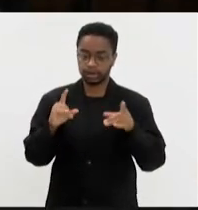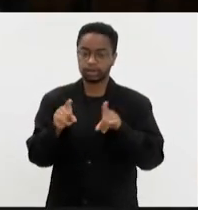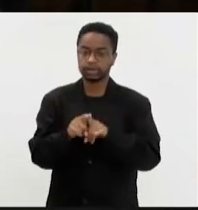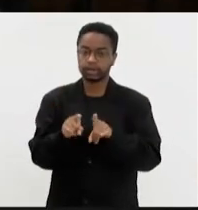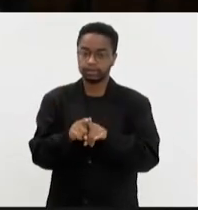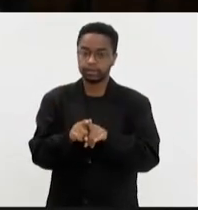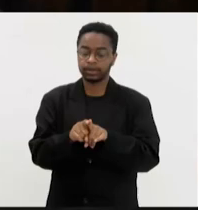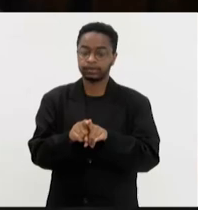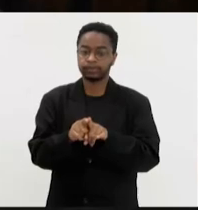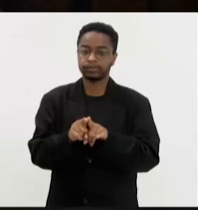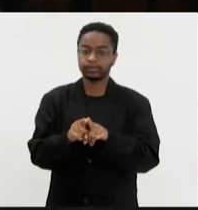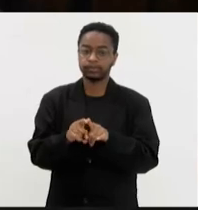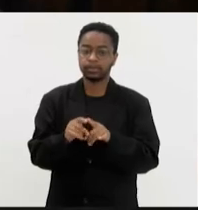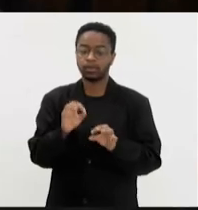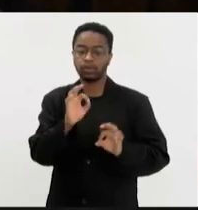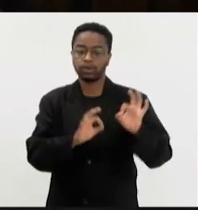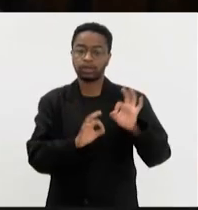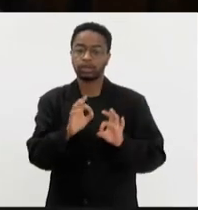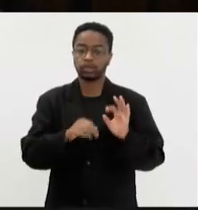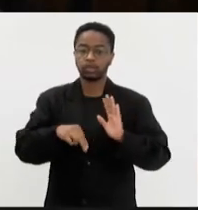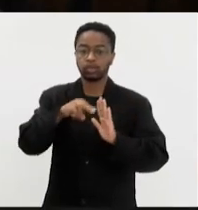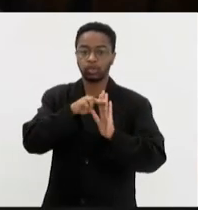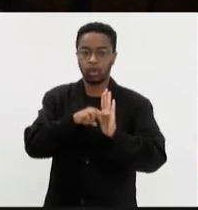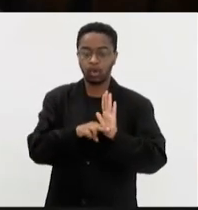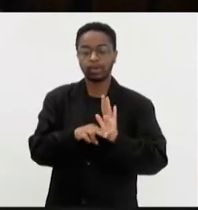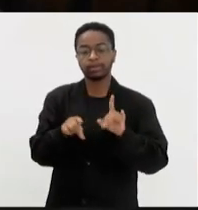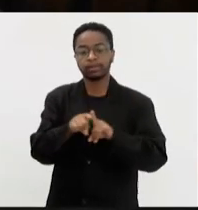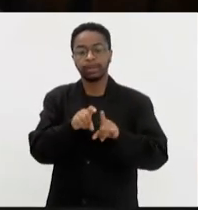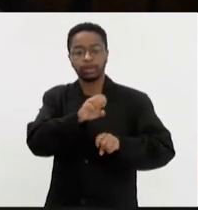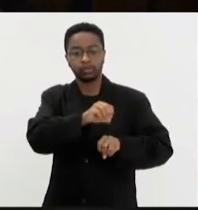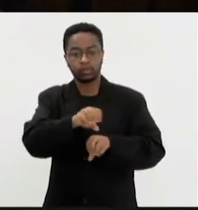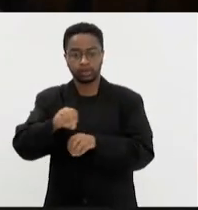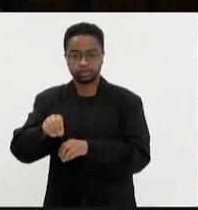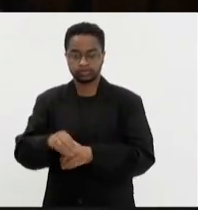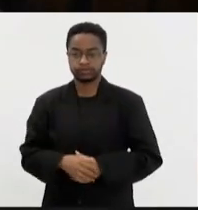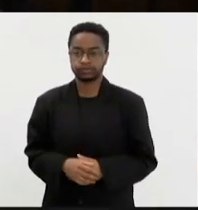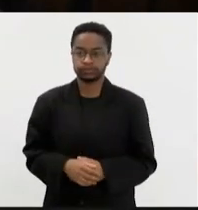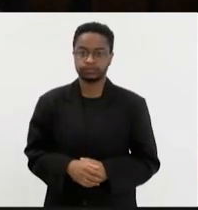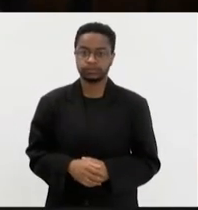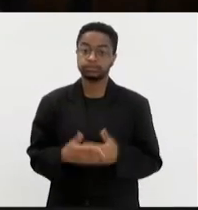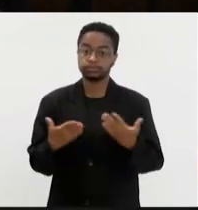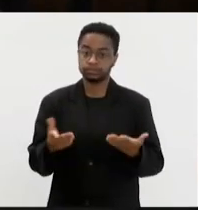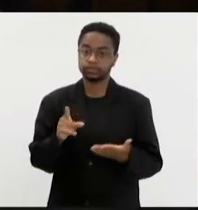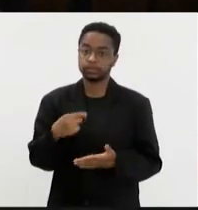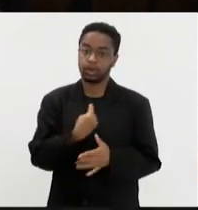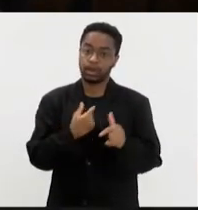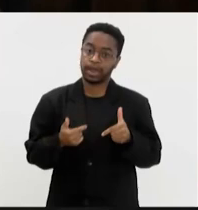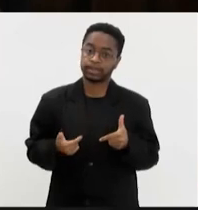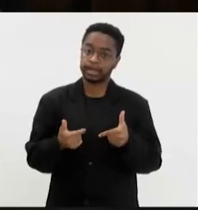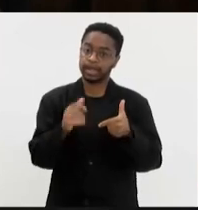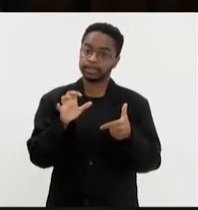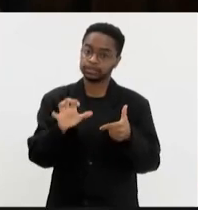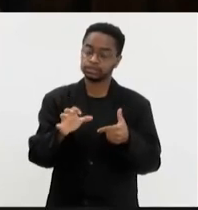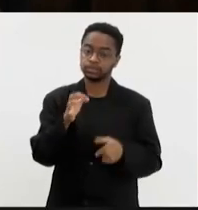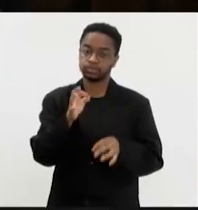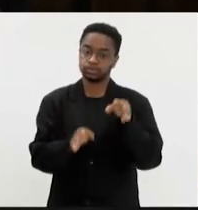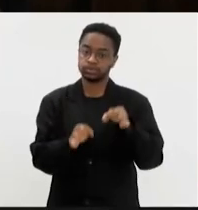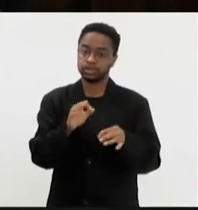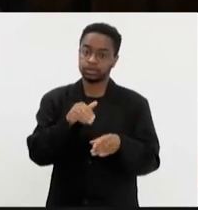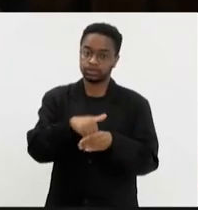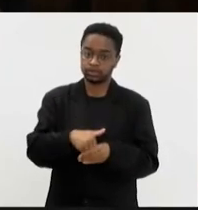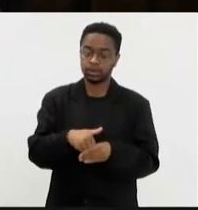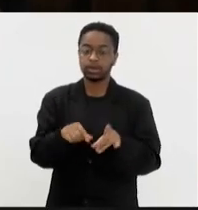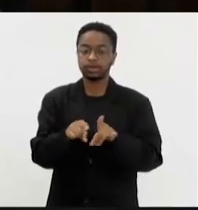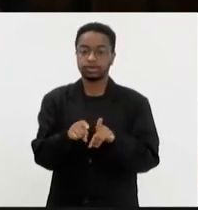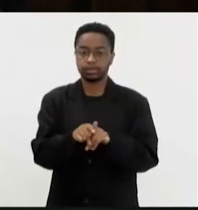vetor normativo conformador e um vetor educativo é isso nós temos feito seja na justiça eleitoral enquanto